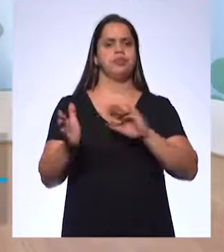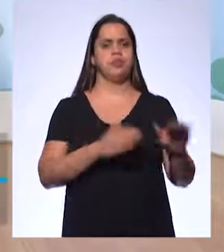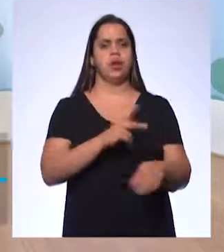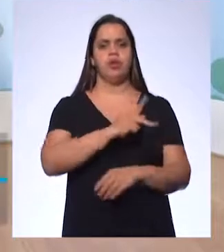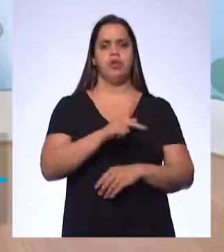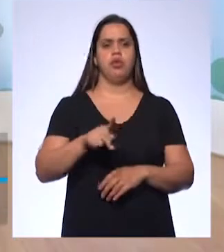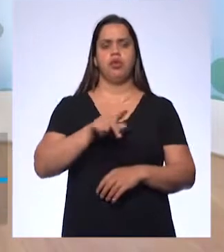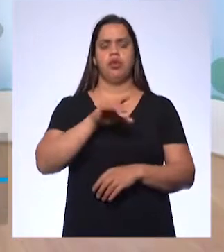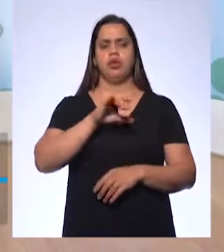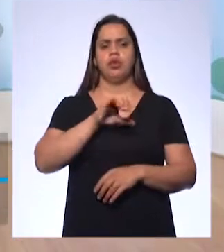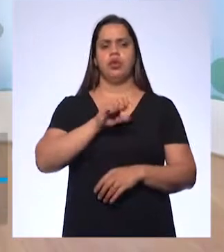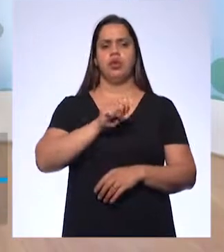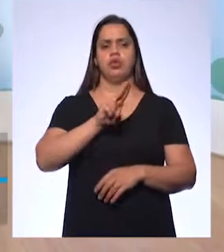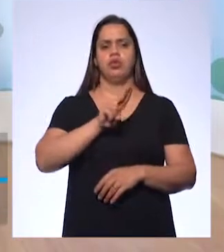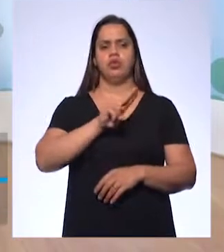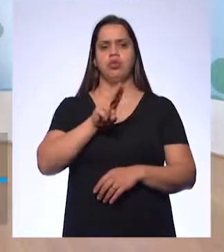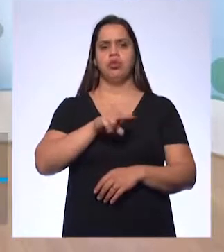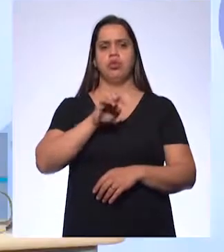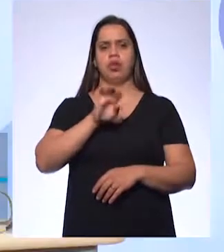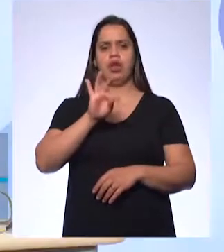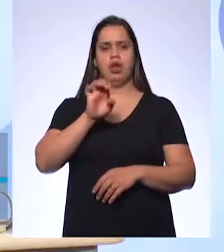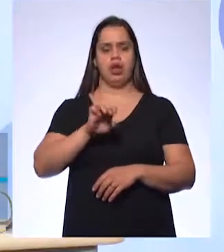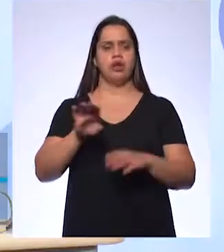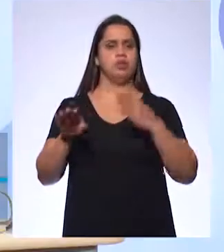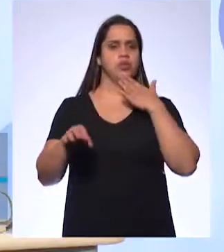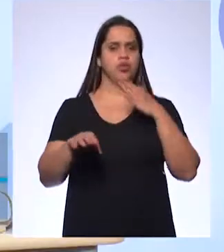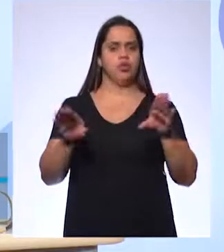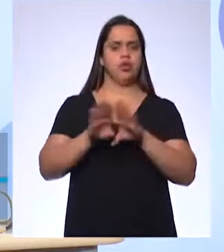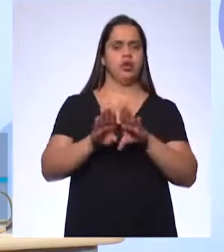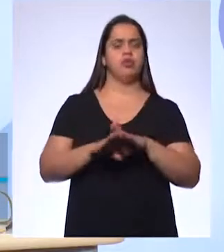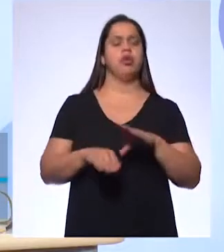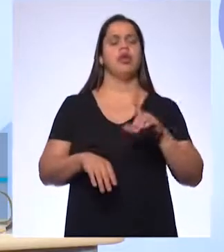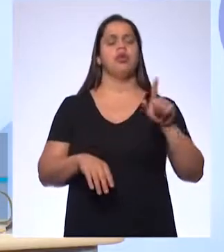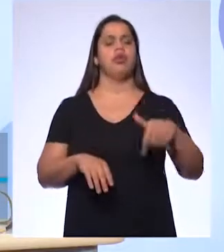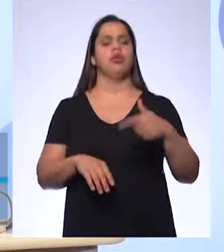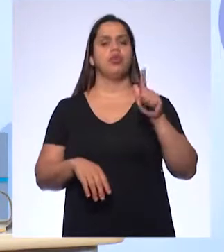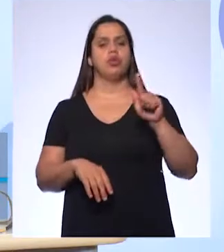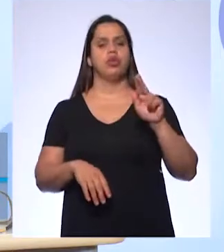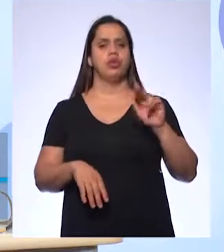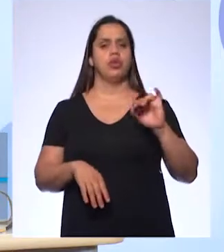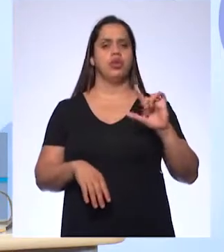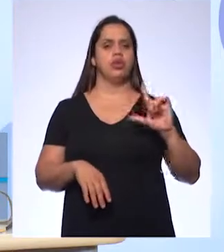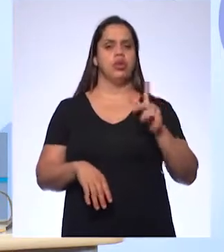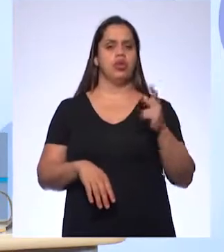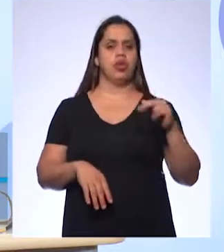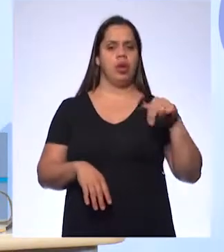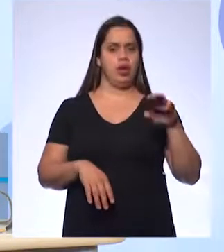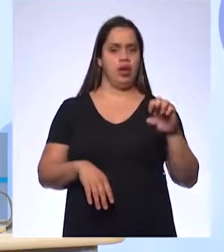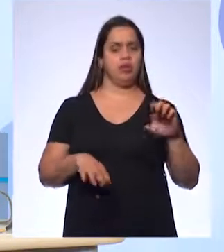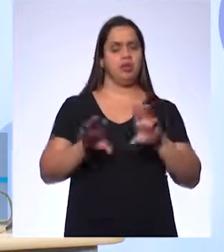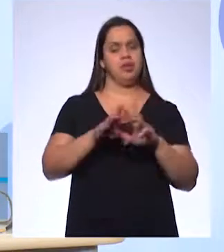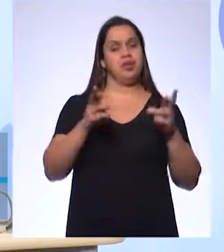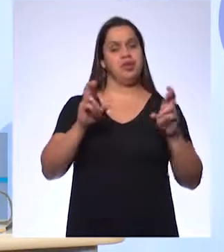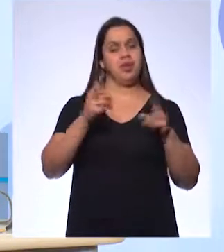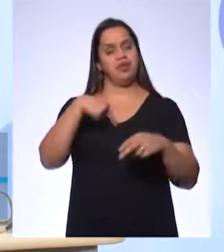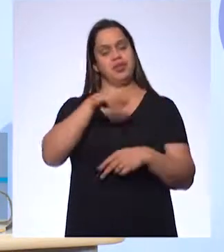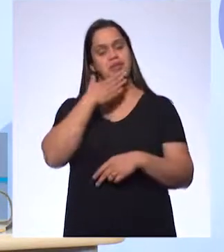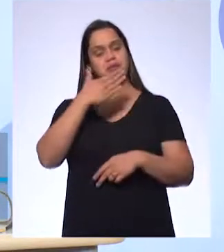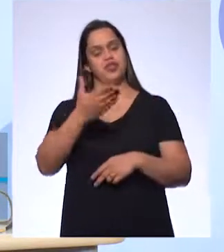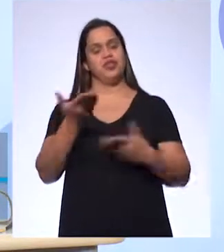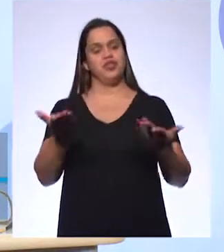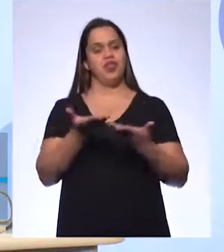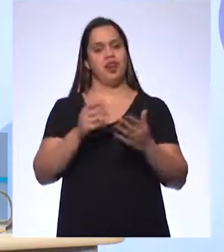pedido também, o Guilherme também aqui tinha pedido. Eu espero que agora a gente tenha conseguido colaborar aí com vocês, tá bom? Opa!